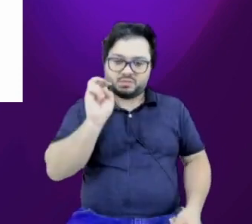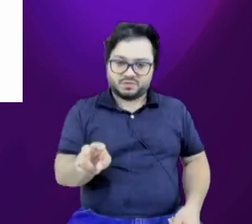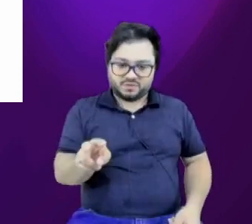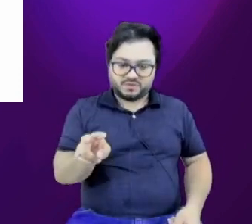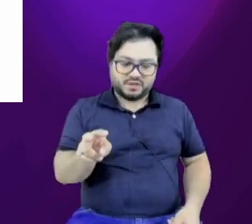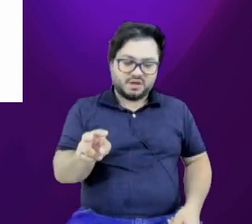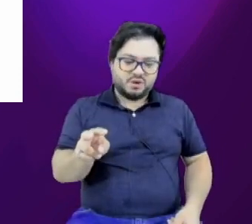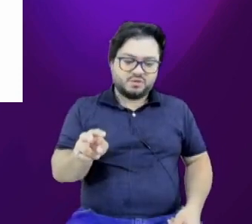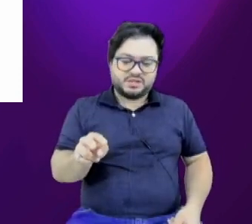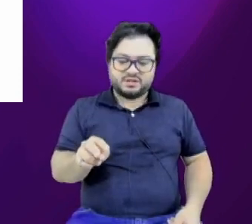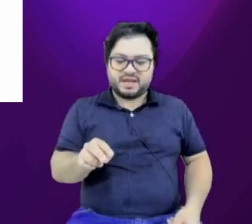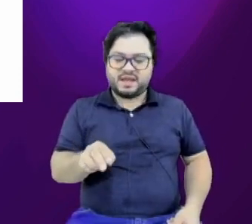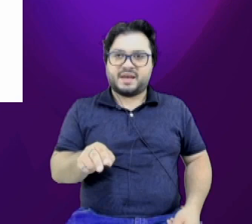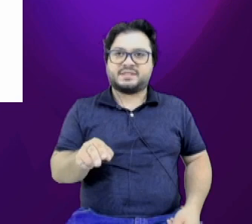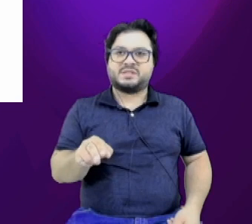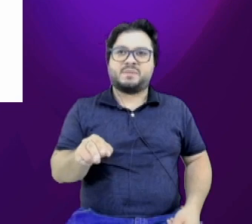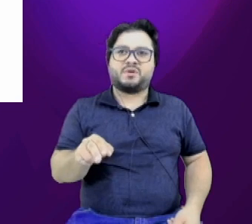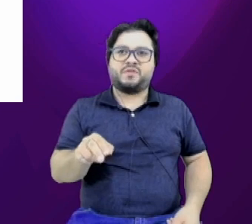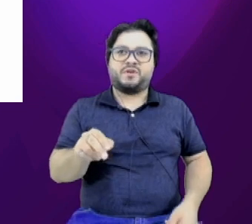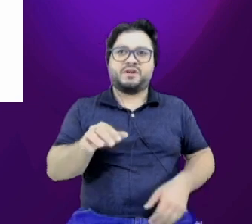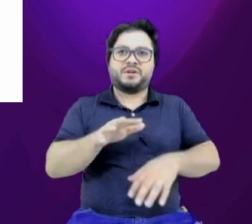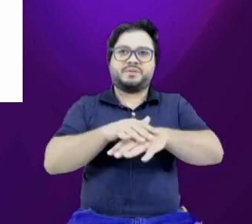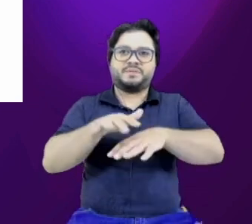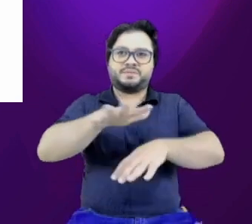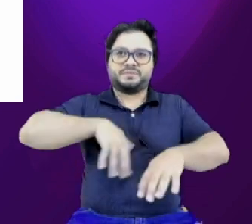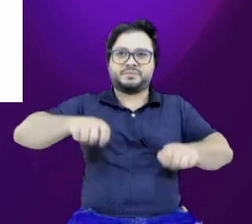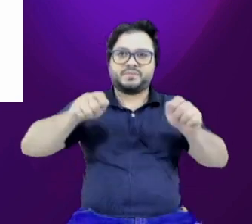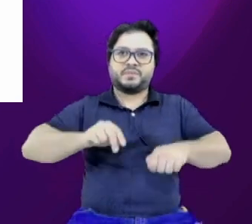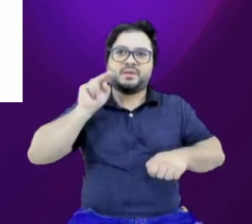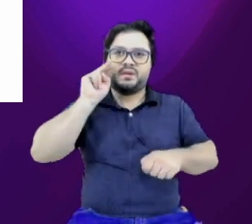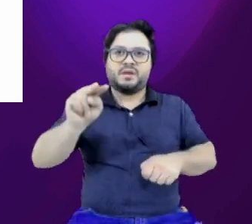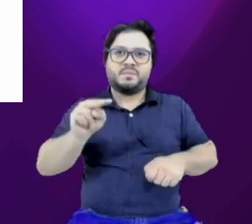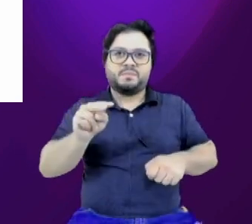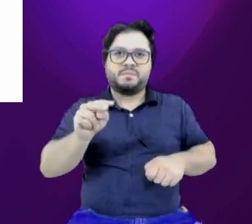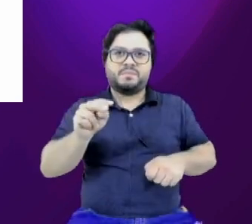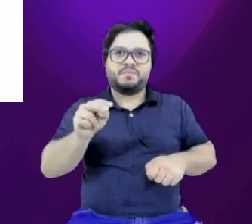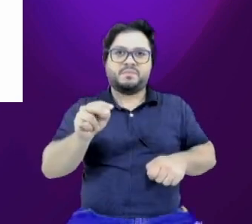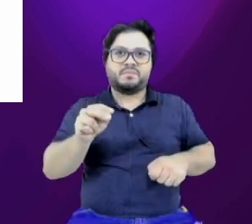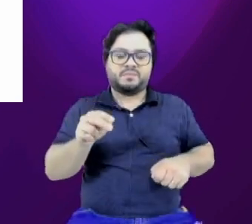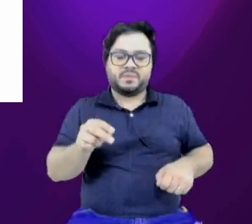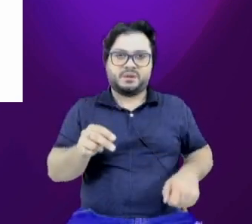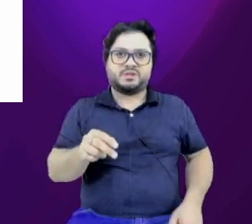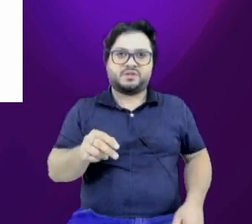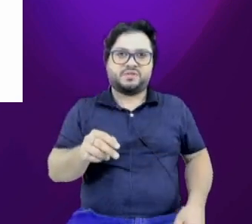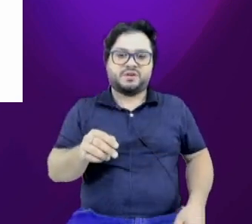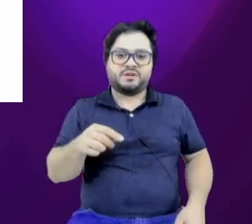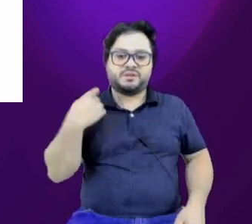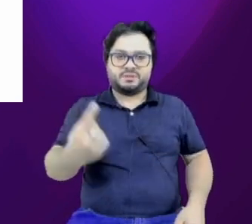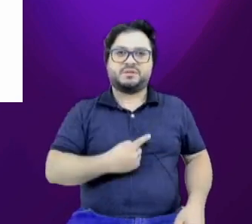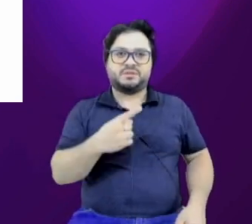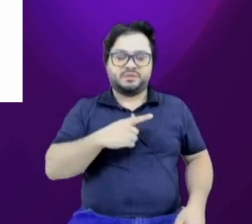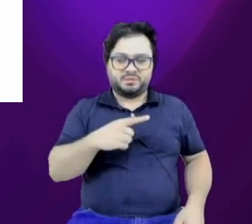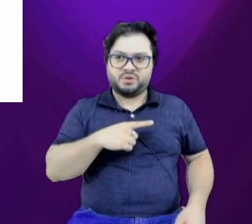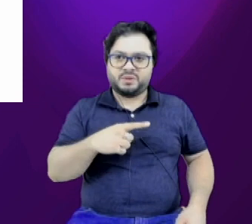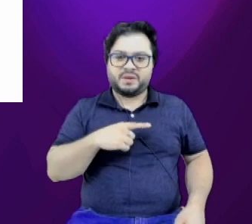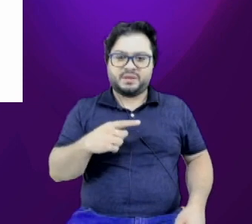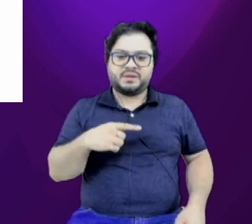em relação aos patologistas. Vocês podem ver aqui no Brasil, nós temos uma